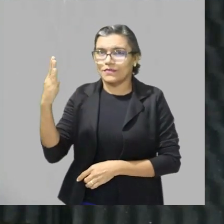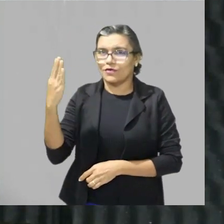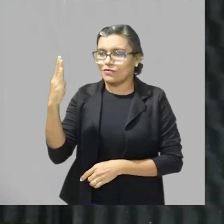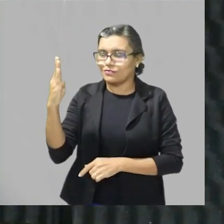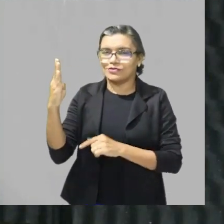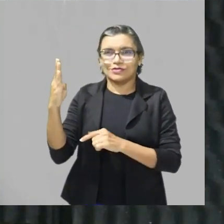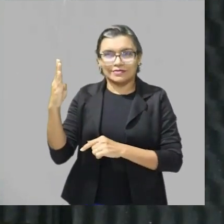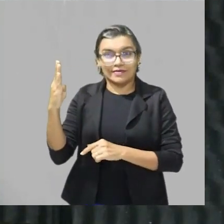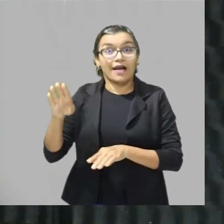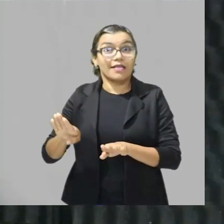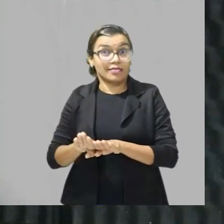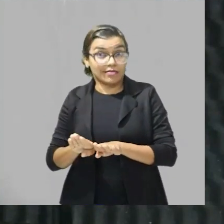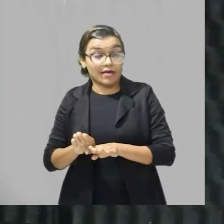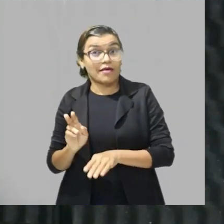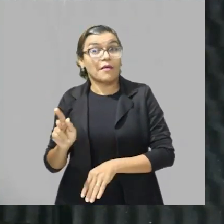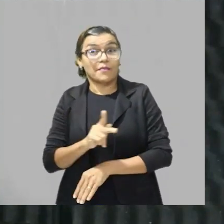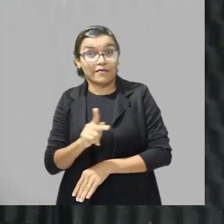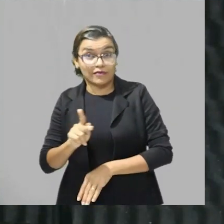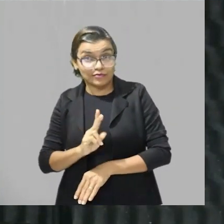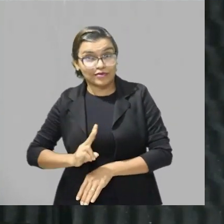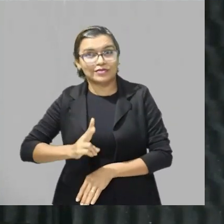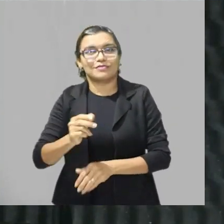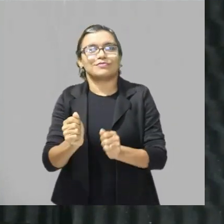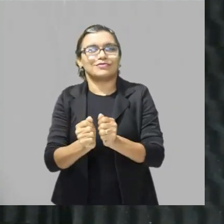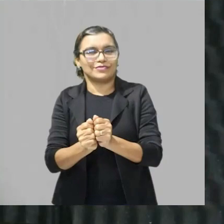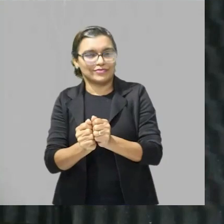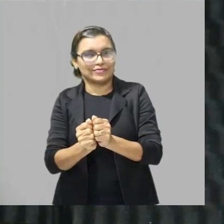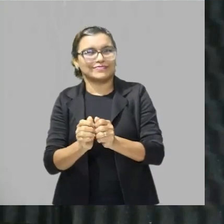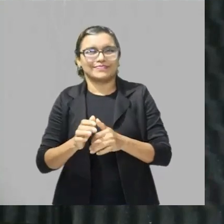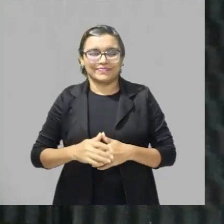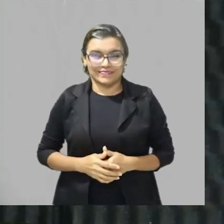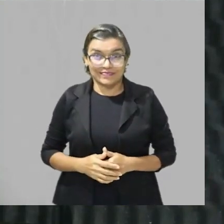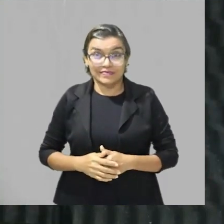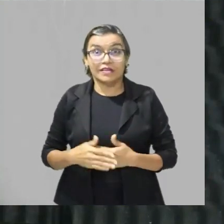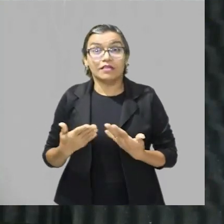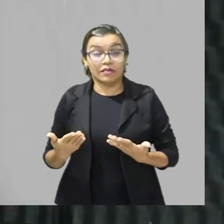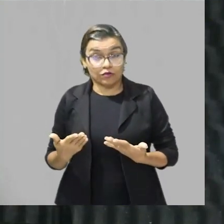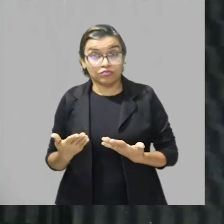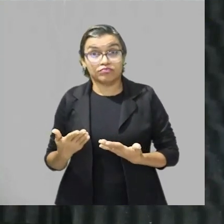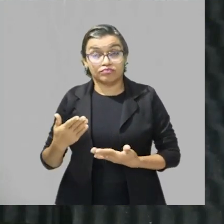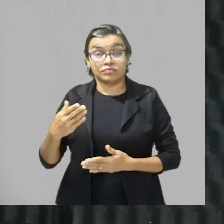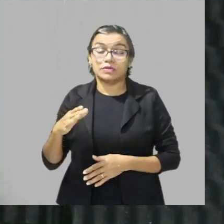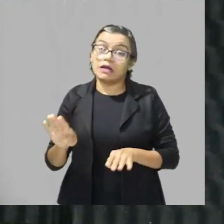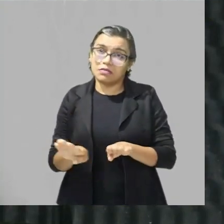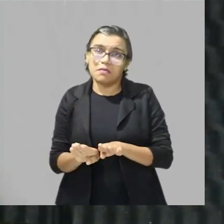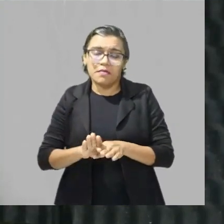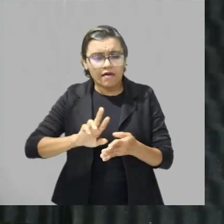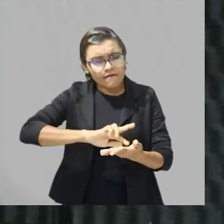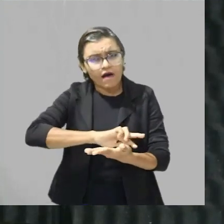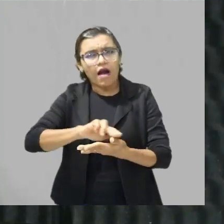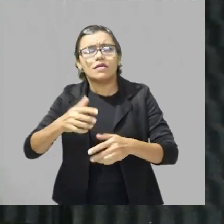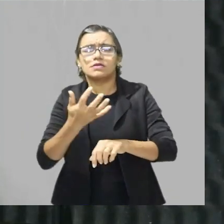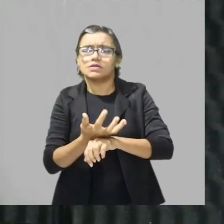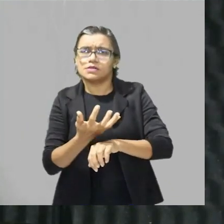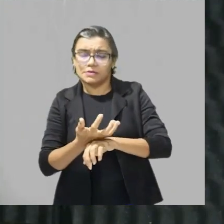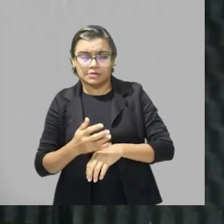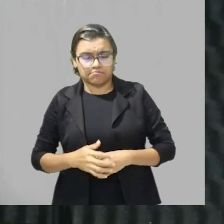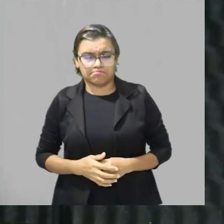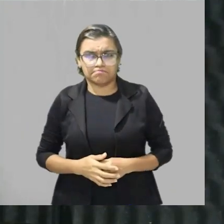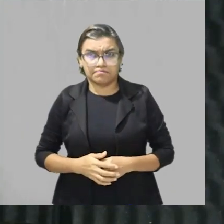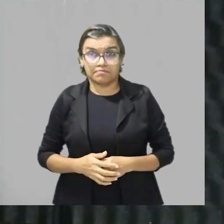de biologia que sempre está aqui conosco essa é uma condição que para a Biologia para a física e para a química básica né